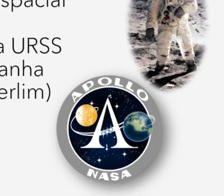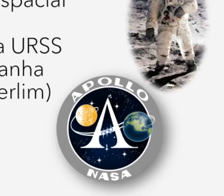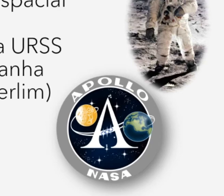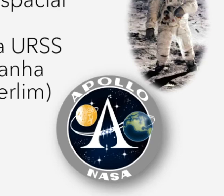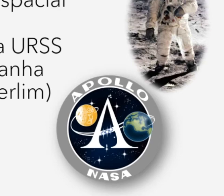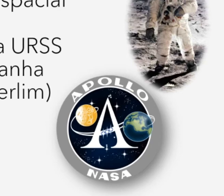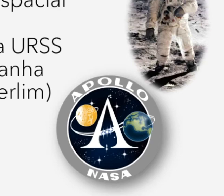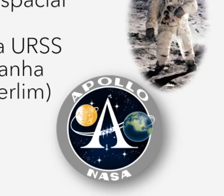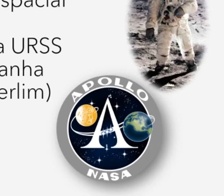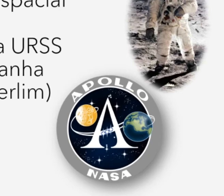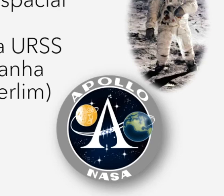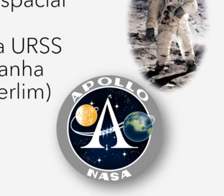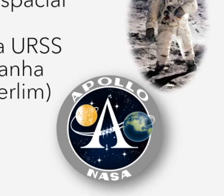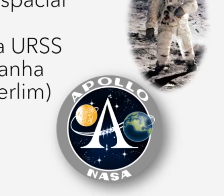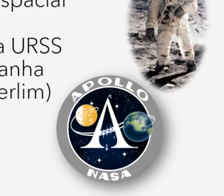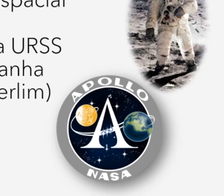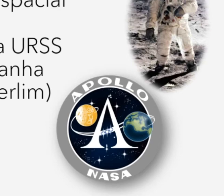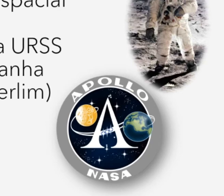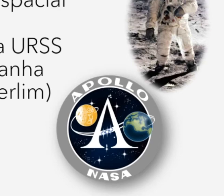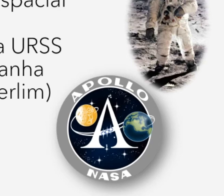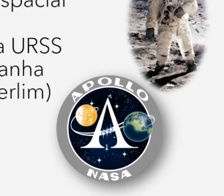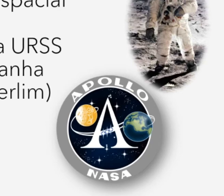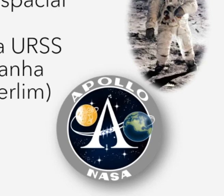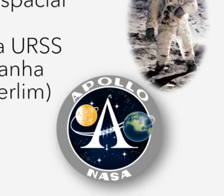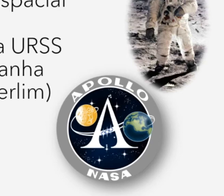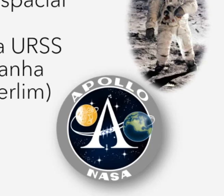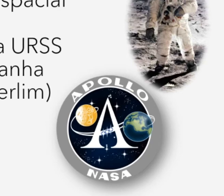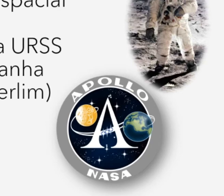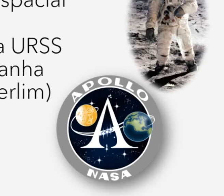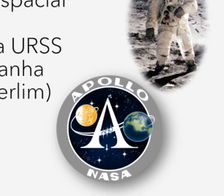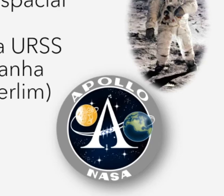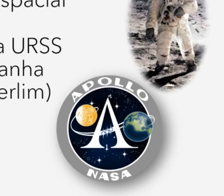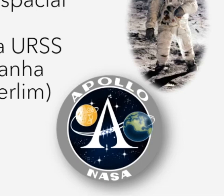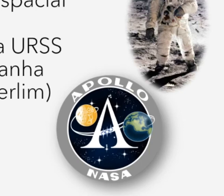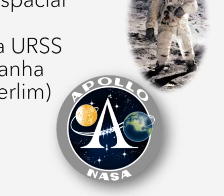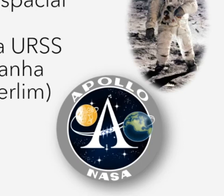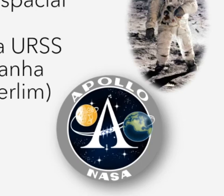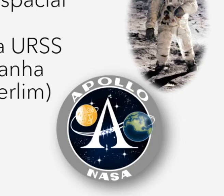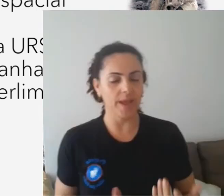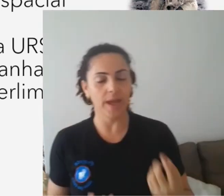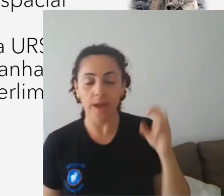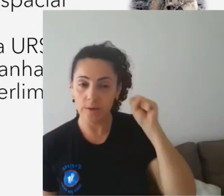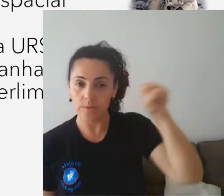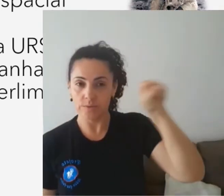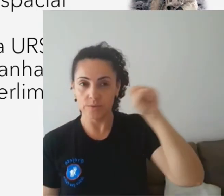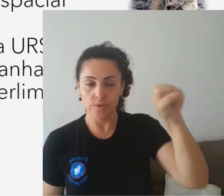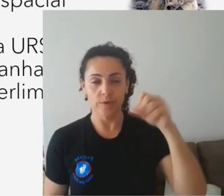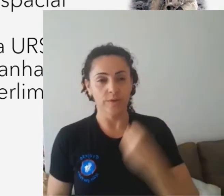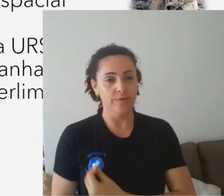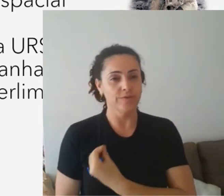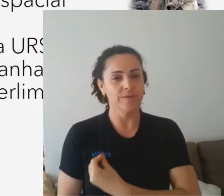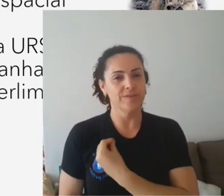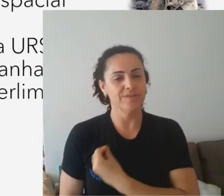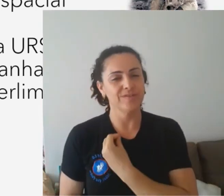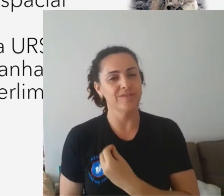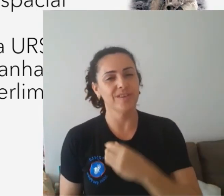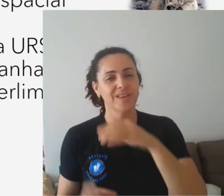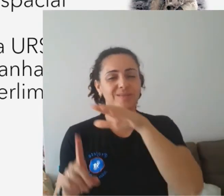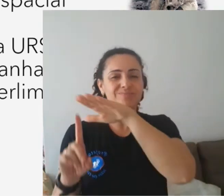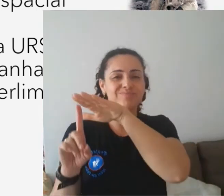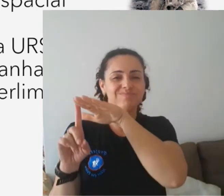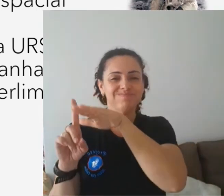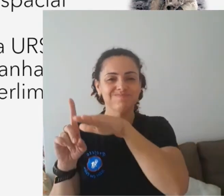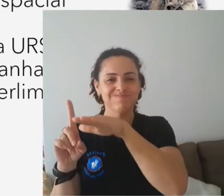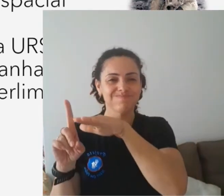União Soviética vivia uma situação também de uma decadência muito grande entre a sua população. Ela vivia num sistema